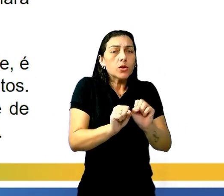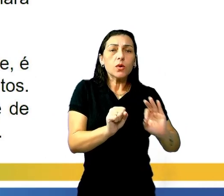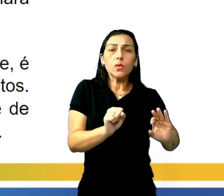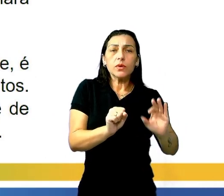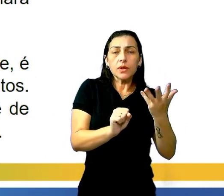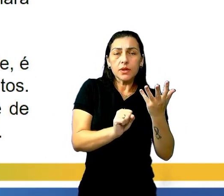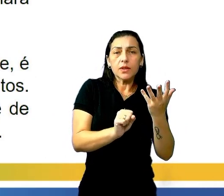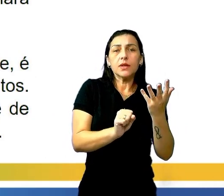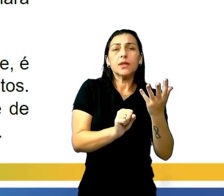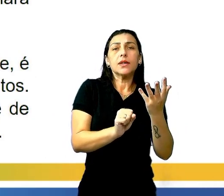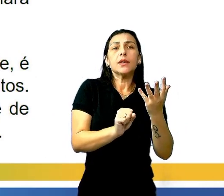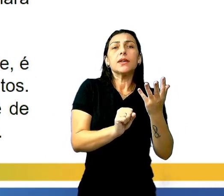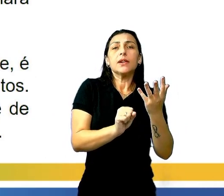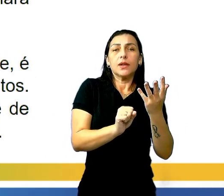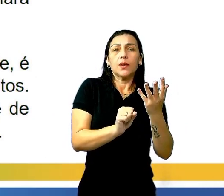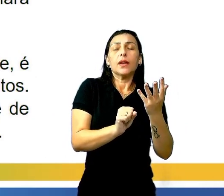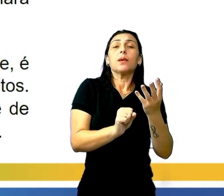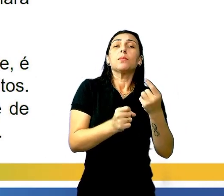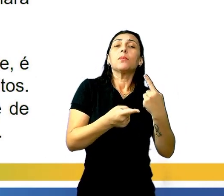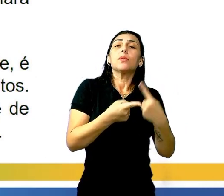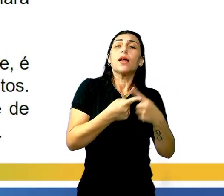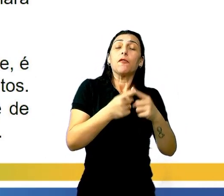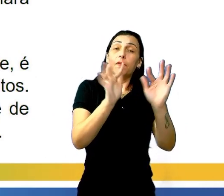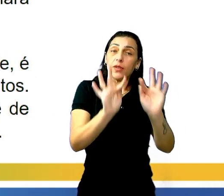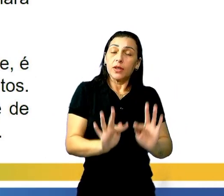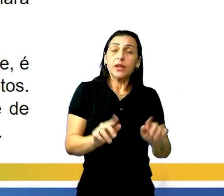da moralidade. Então, vamos continuar.